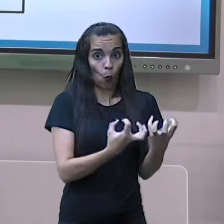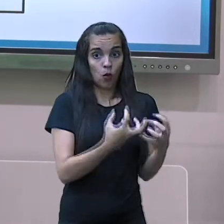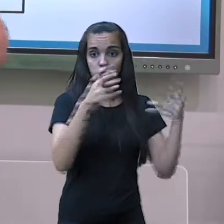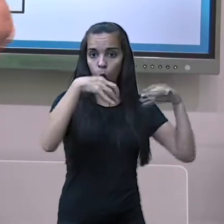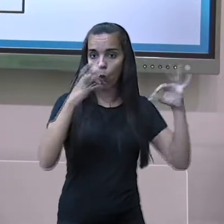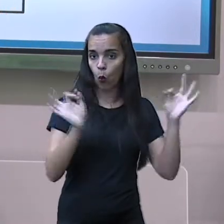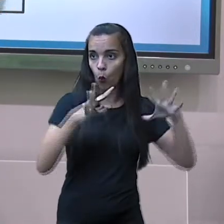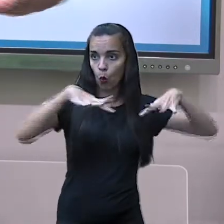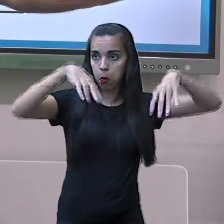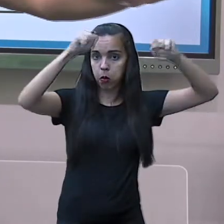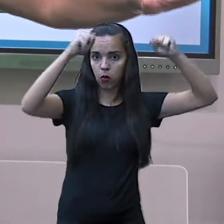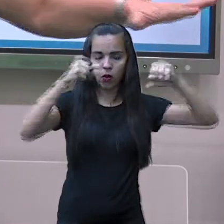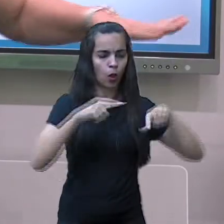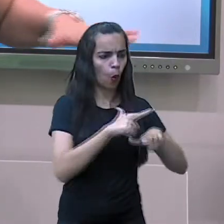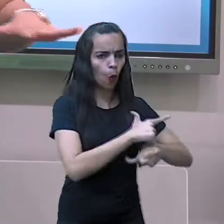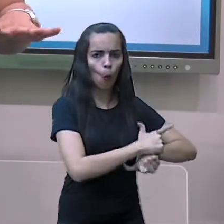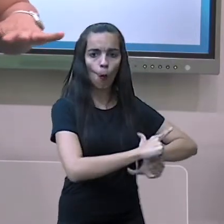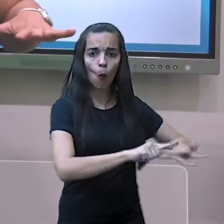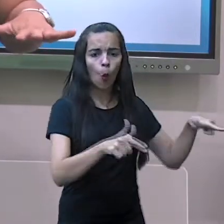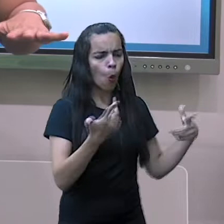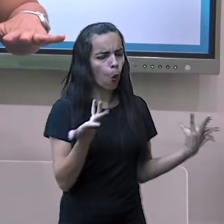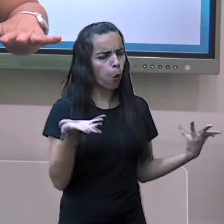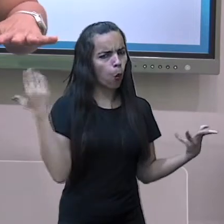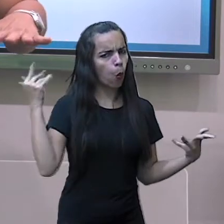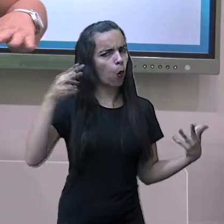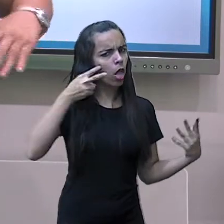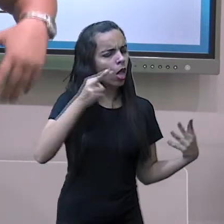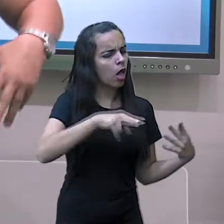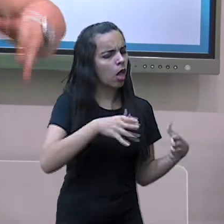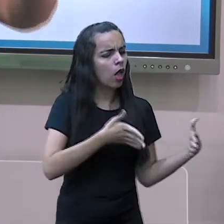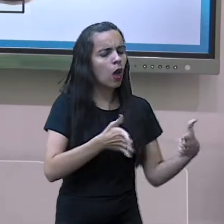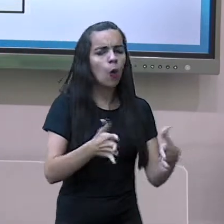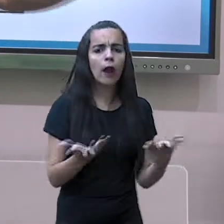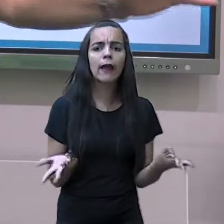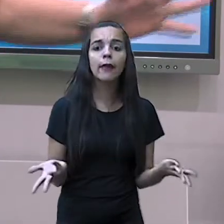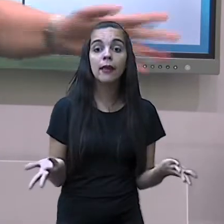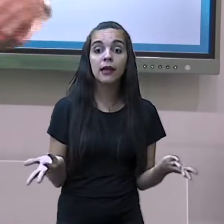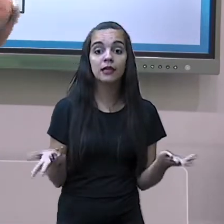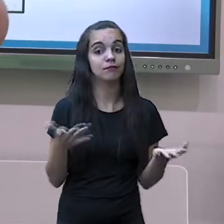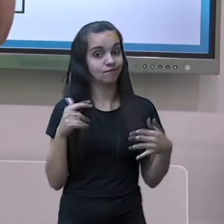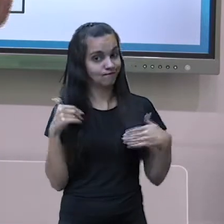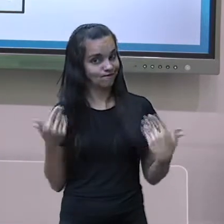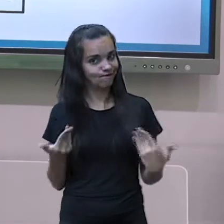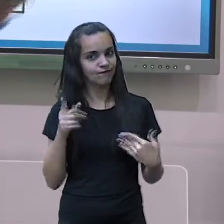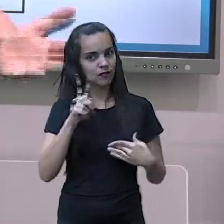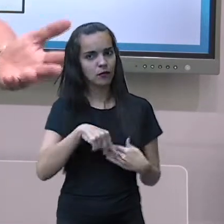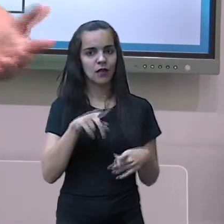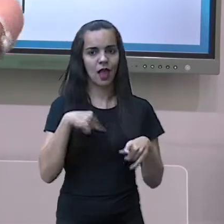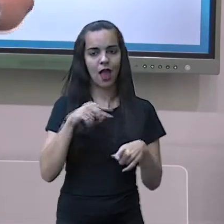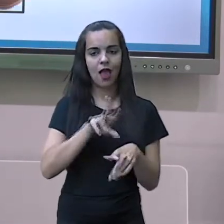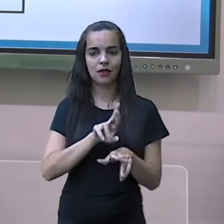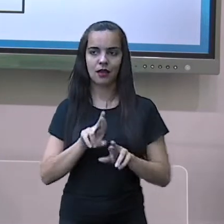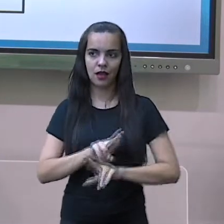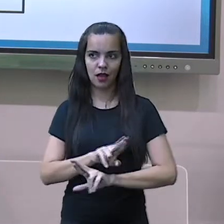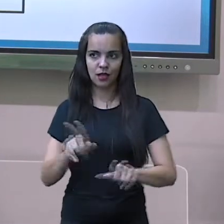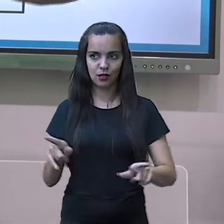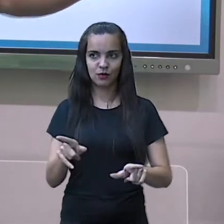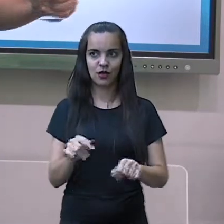seca, está seco. Os canais você vai passar, nem vai saber. Então,